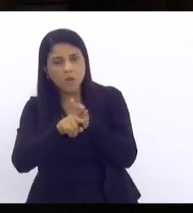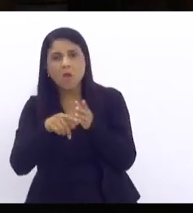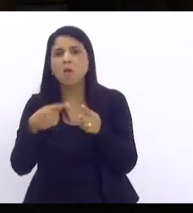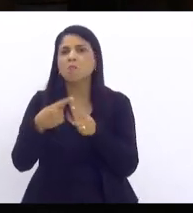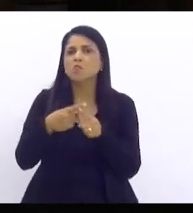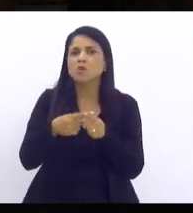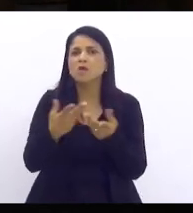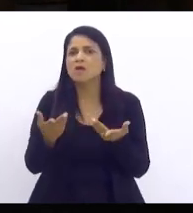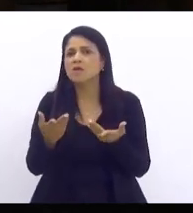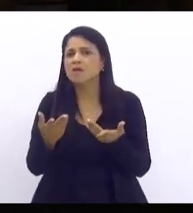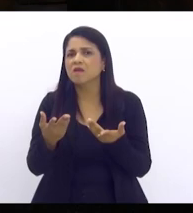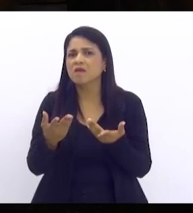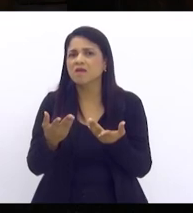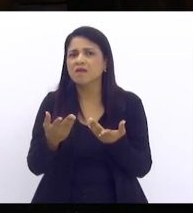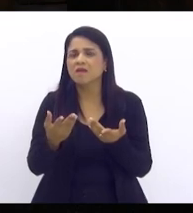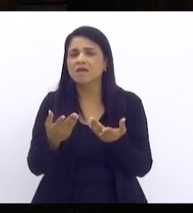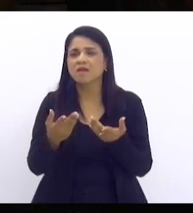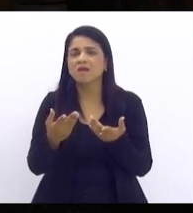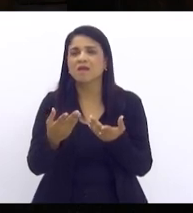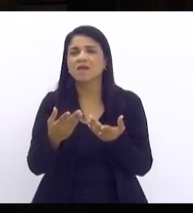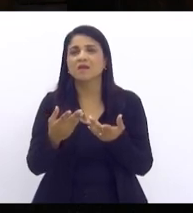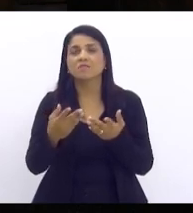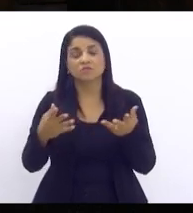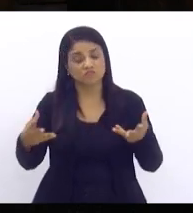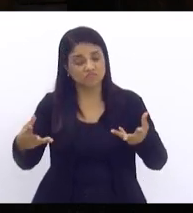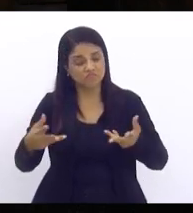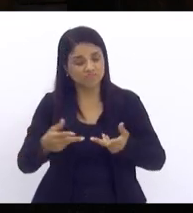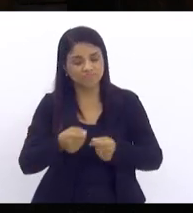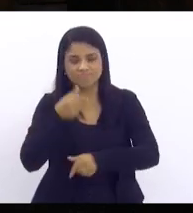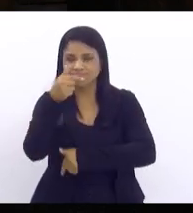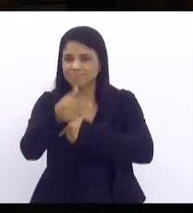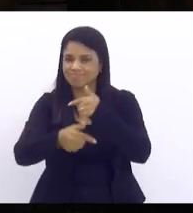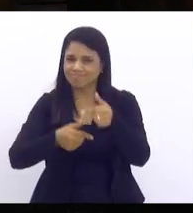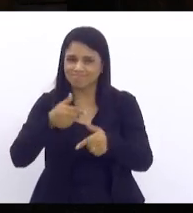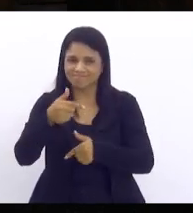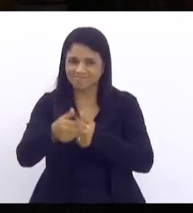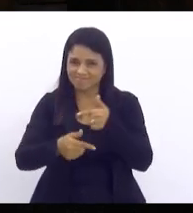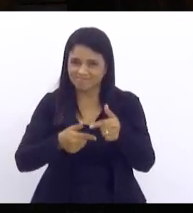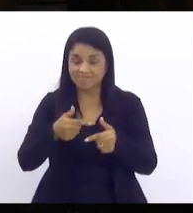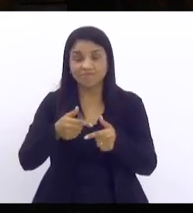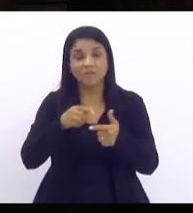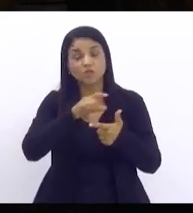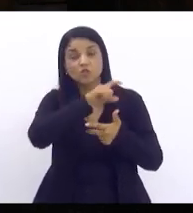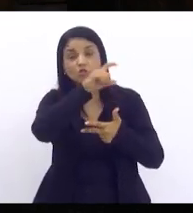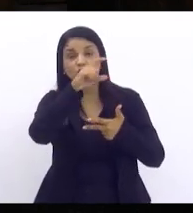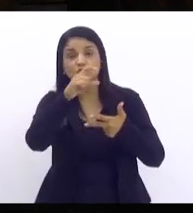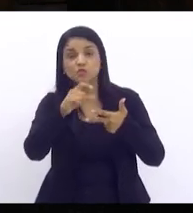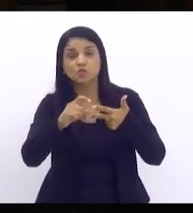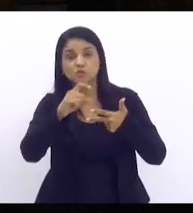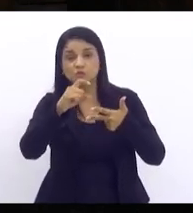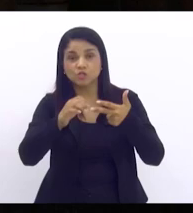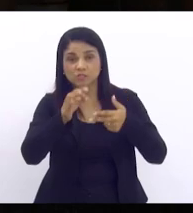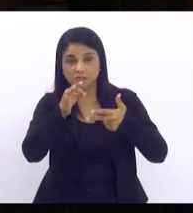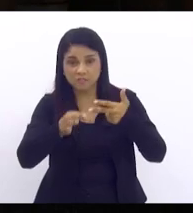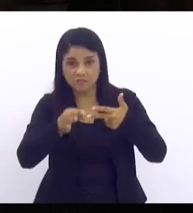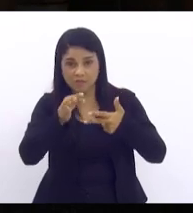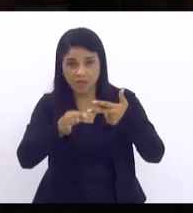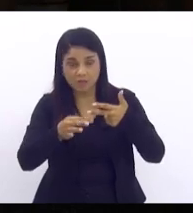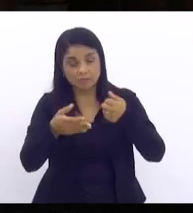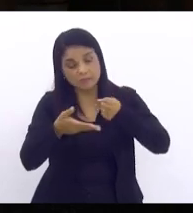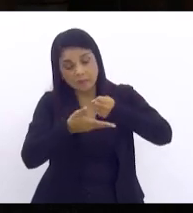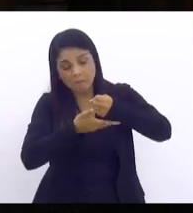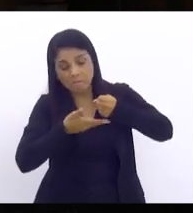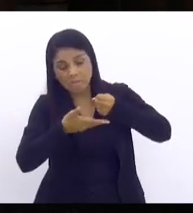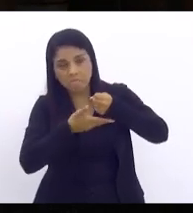entrou locação? Para fazer realmente um trabalho magnífico, para que o judiciário possa ter embasamento total